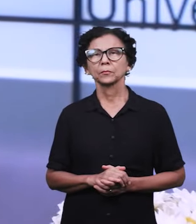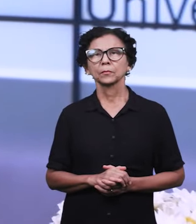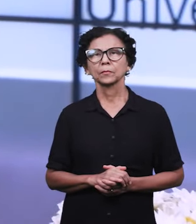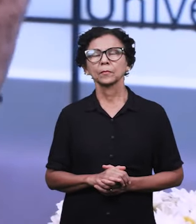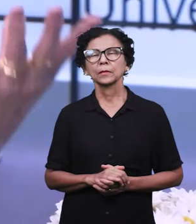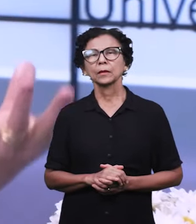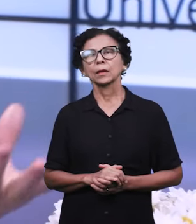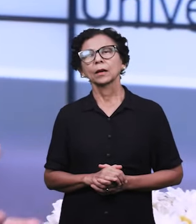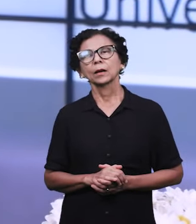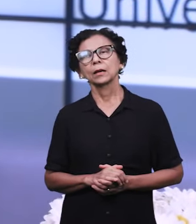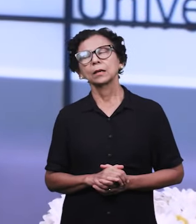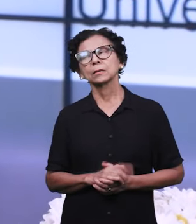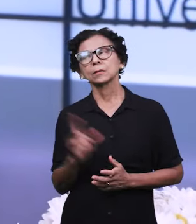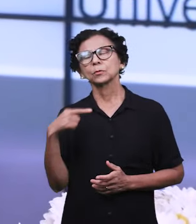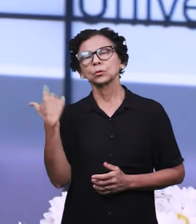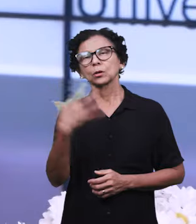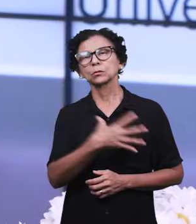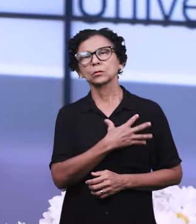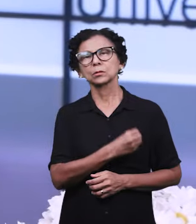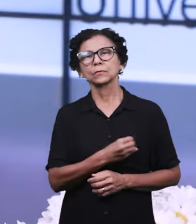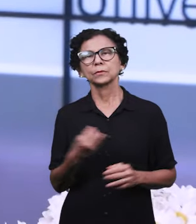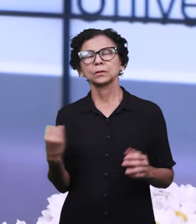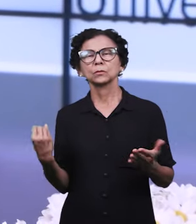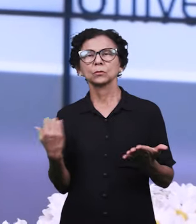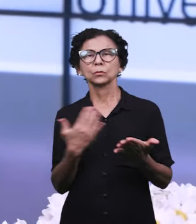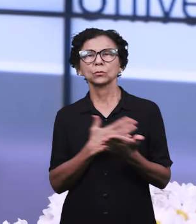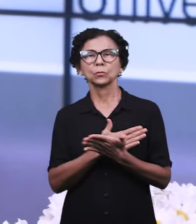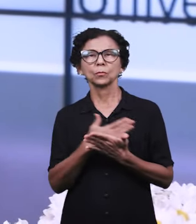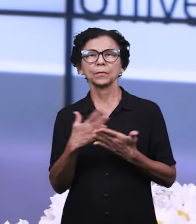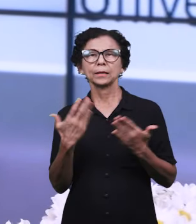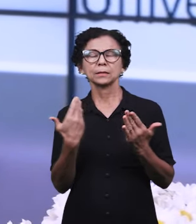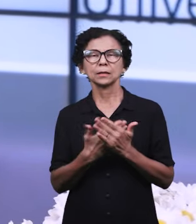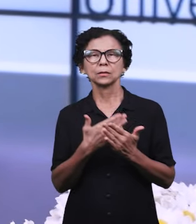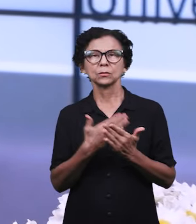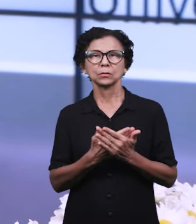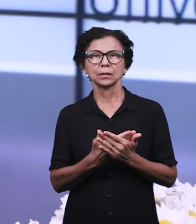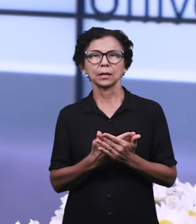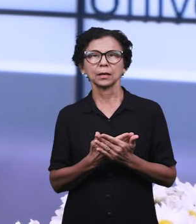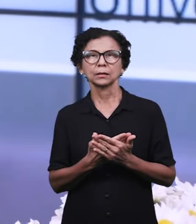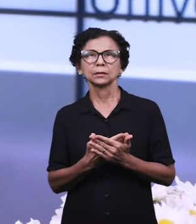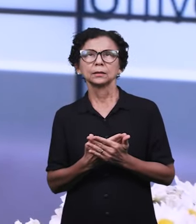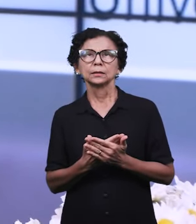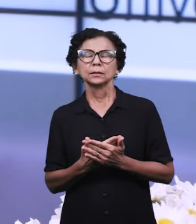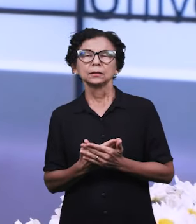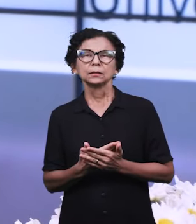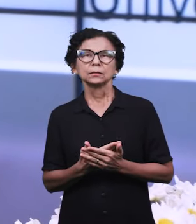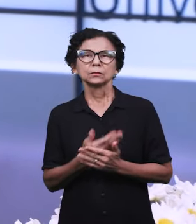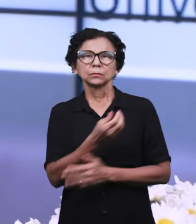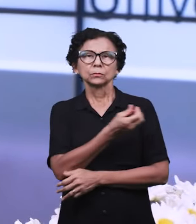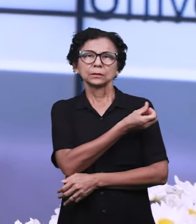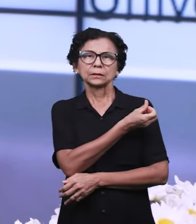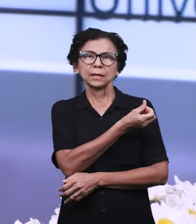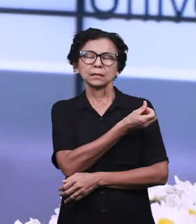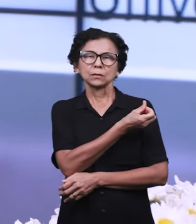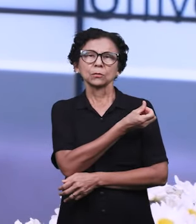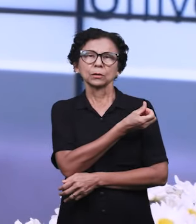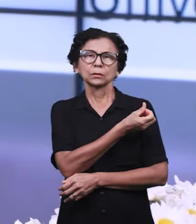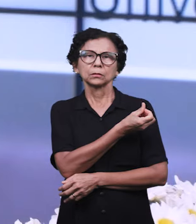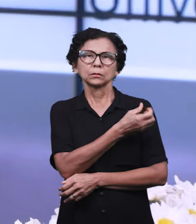a formação do sistema solar, né? Nós não precisamos temer a aprendizagem que está no livro didático.